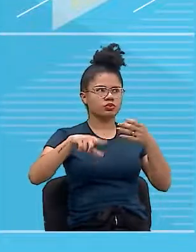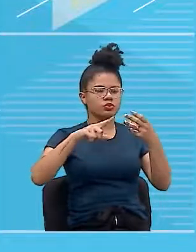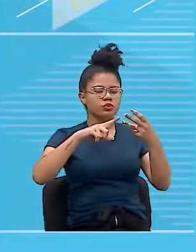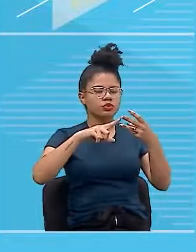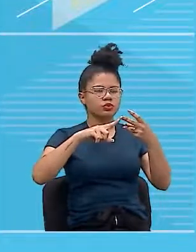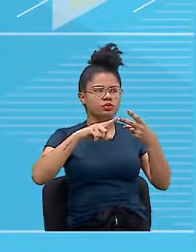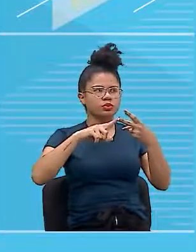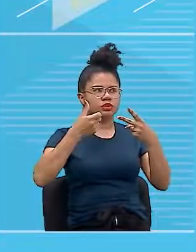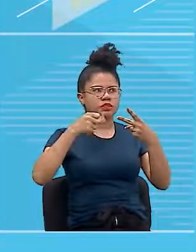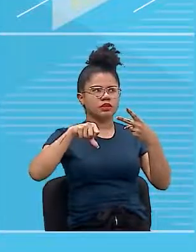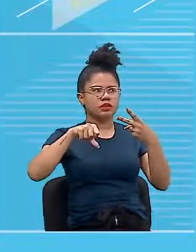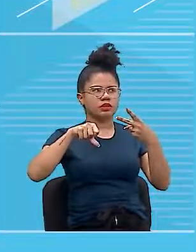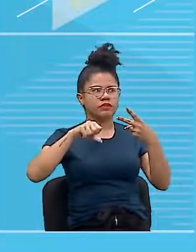é de carboidrato